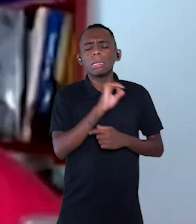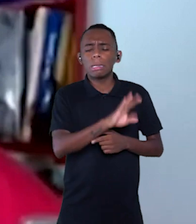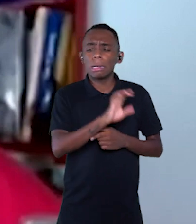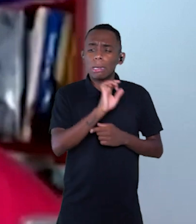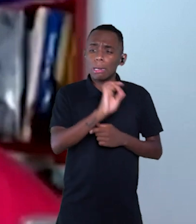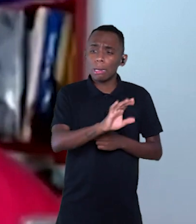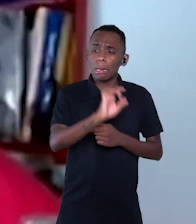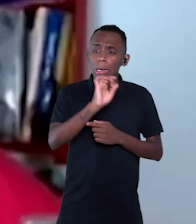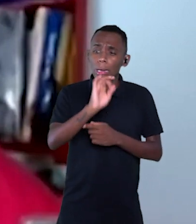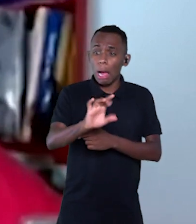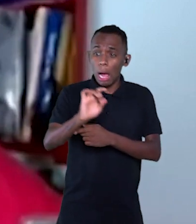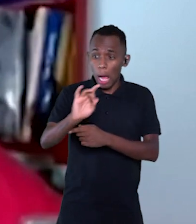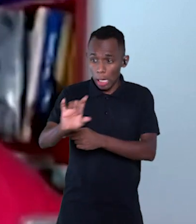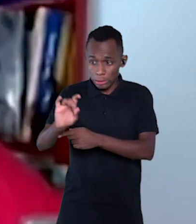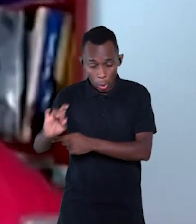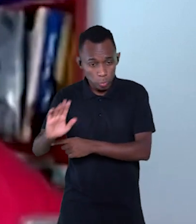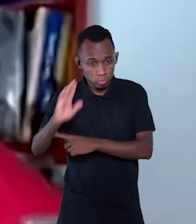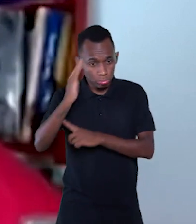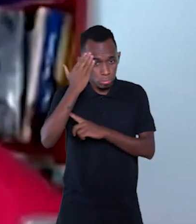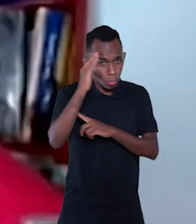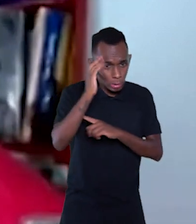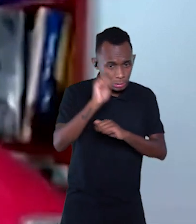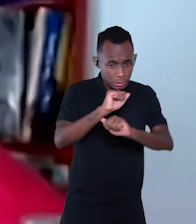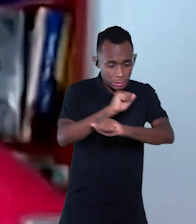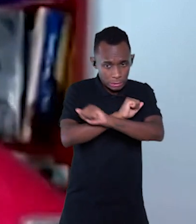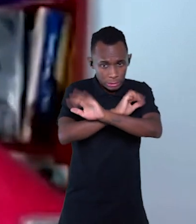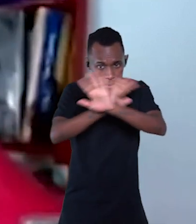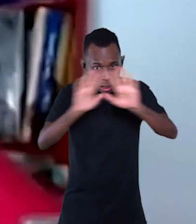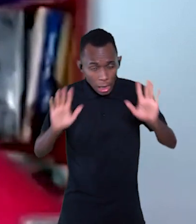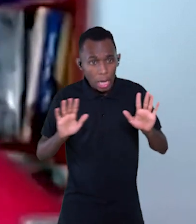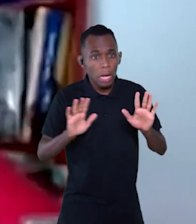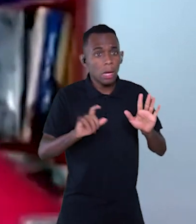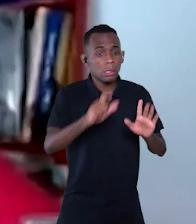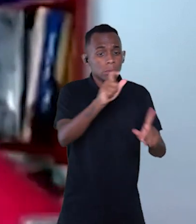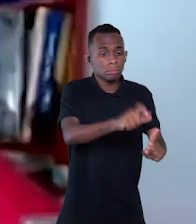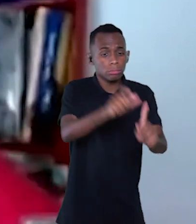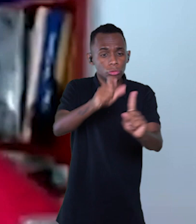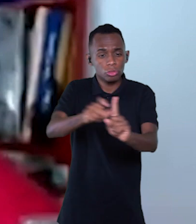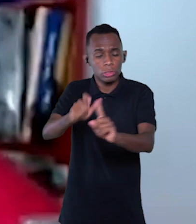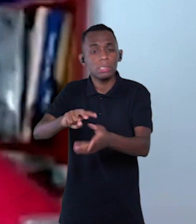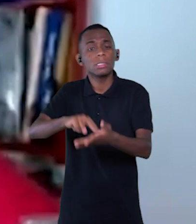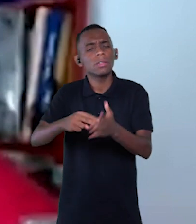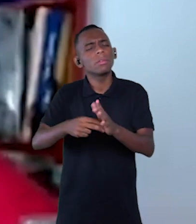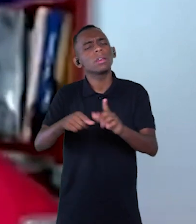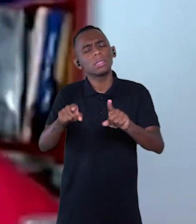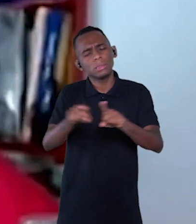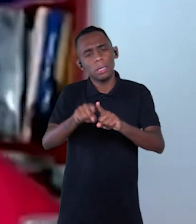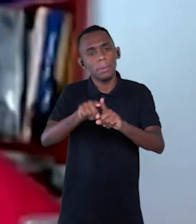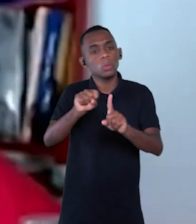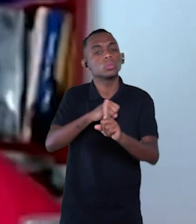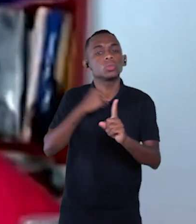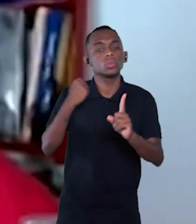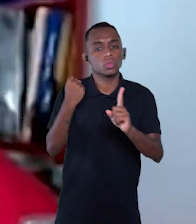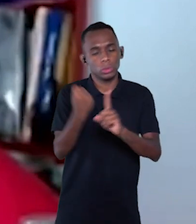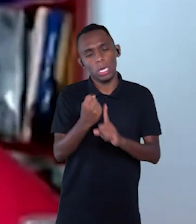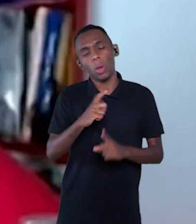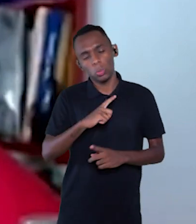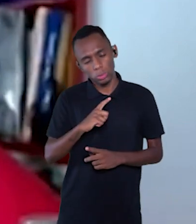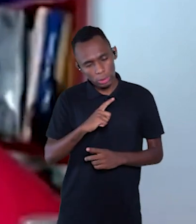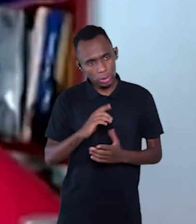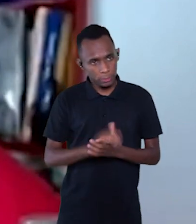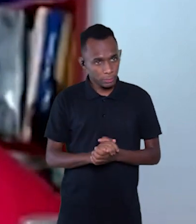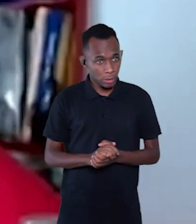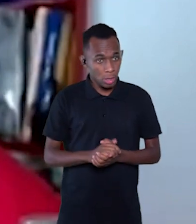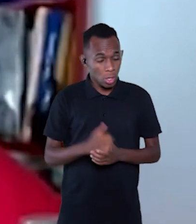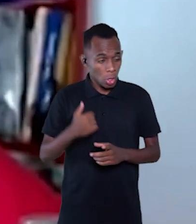individualizar, ao mesmo tempo que compreende que aquele ser que se apresenta é um ser coletivo. Eu